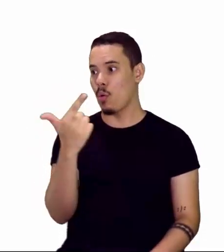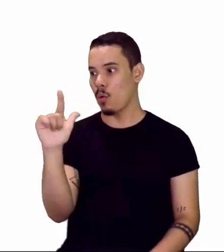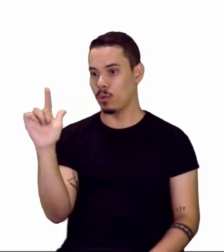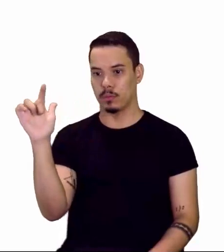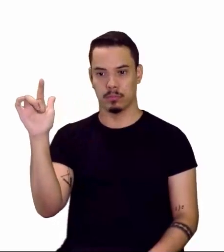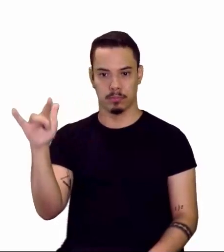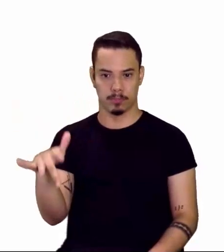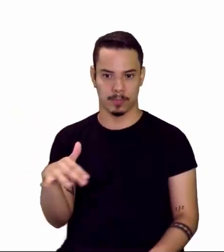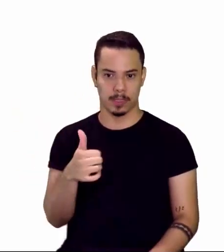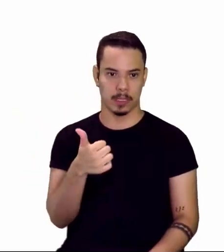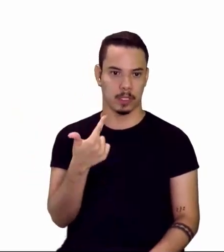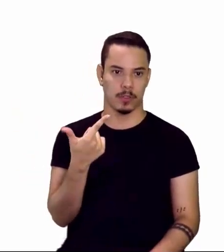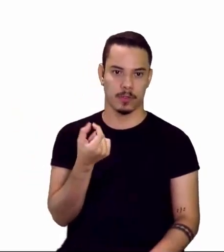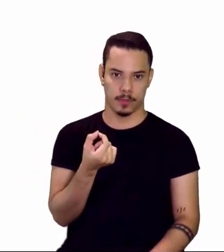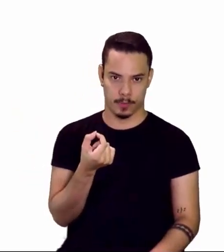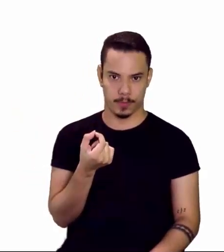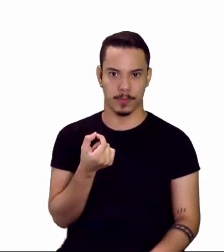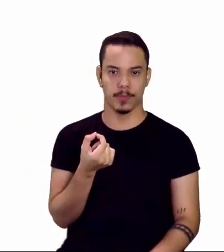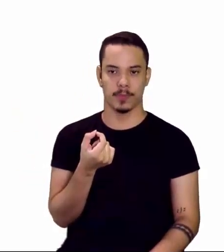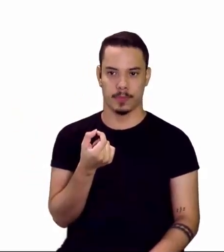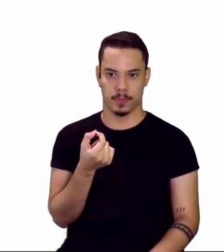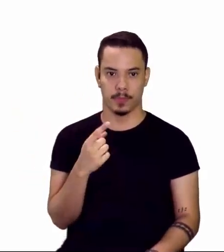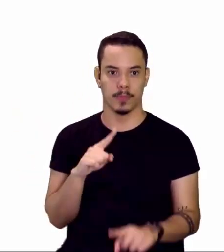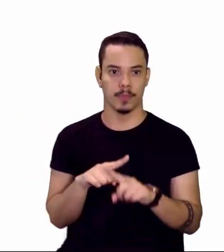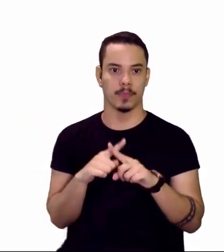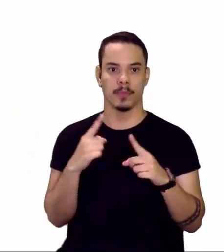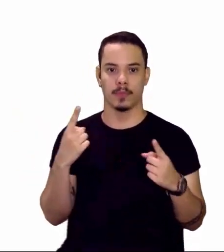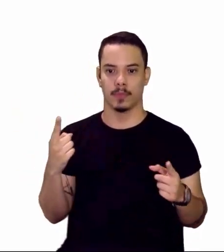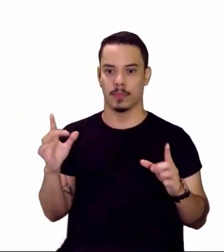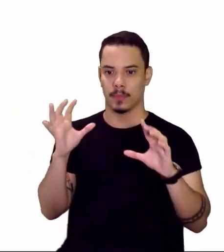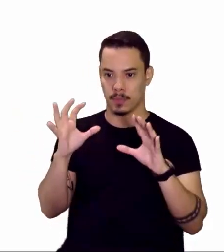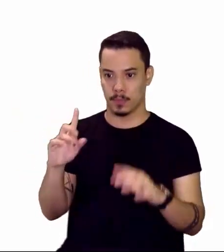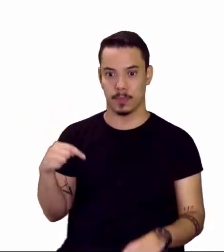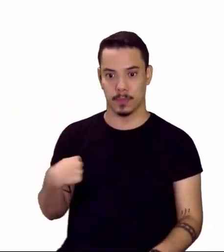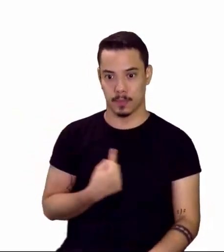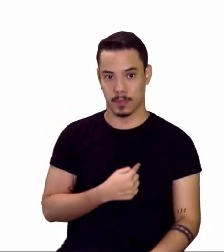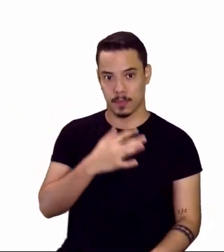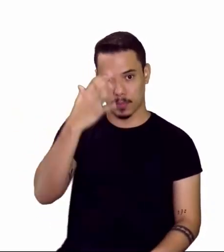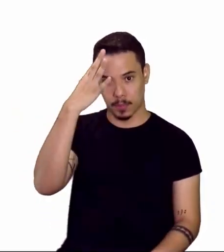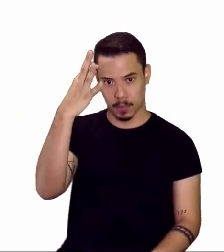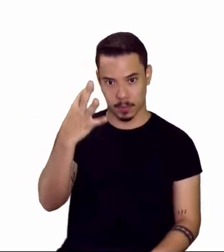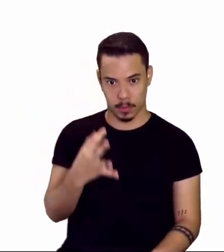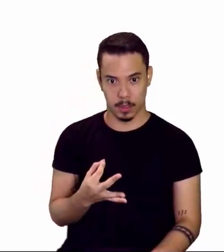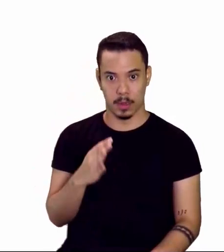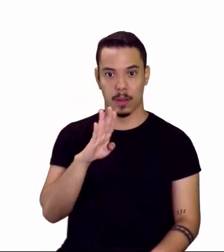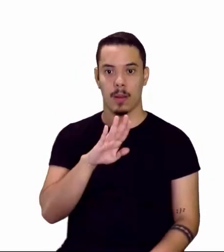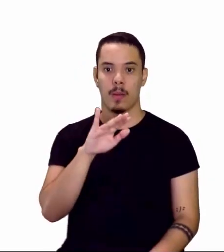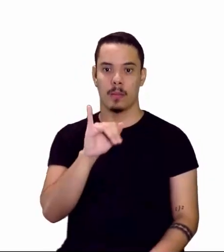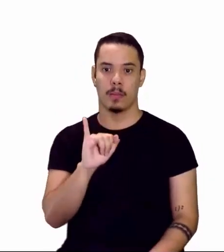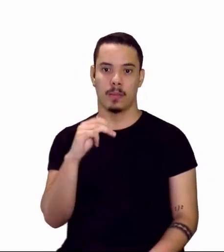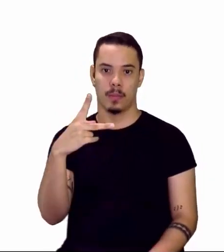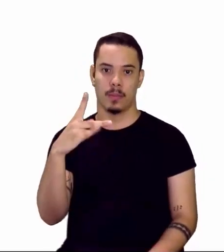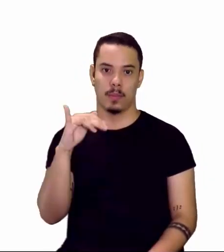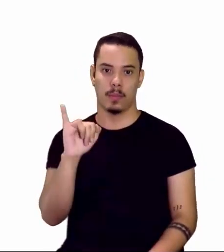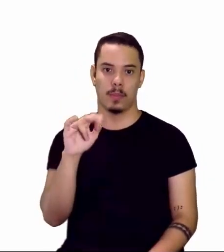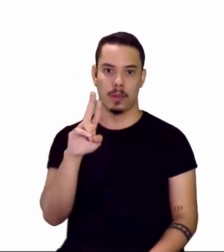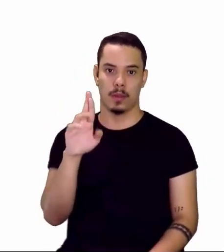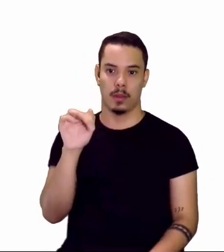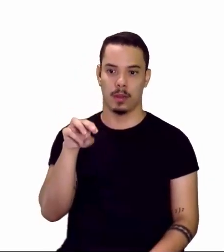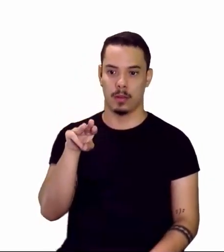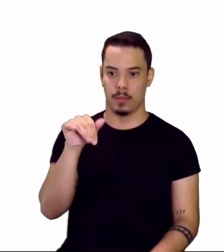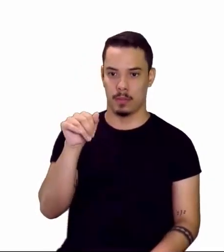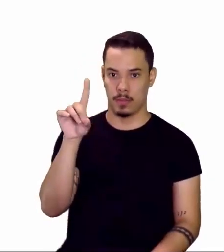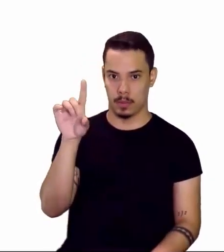num ângulo de 120. Aí o que nós expressamos de bipirâmide de Brase